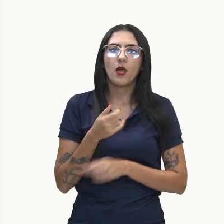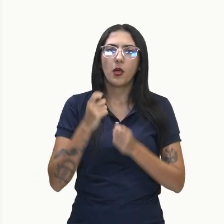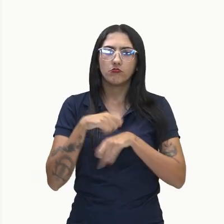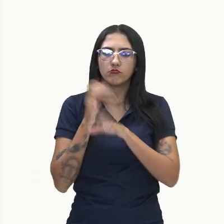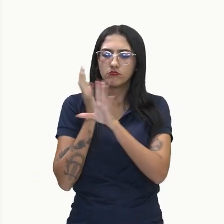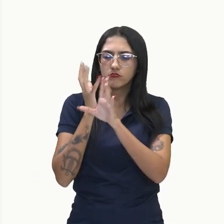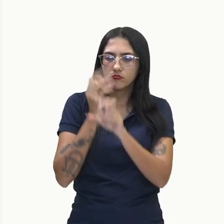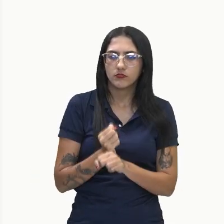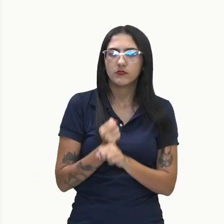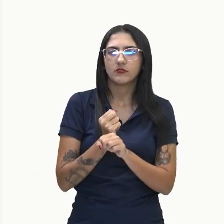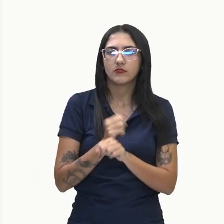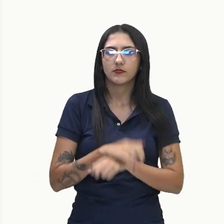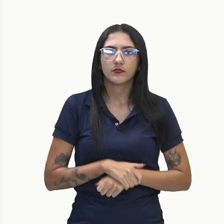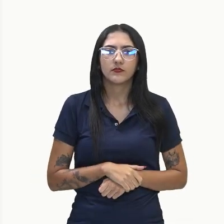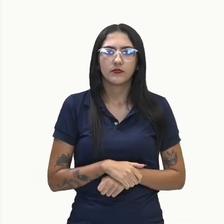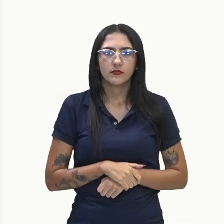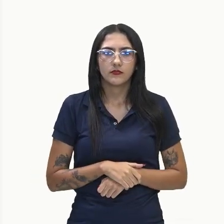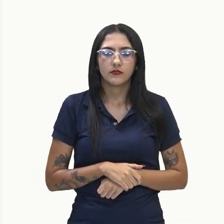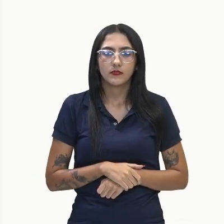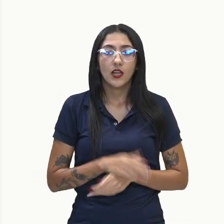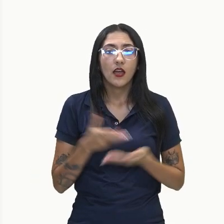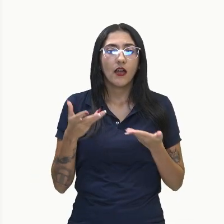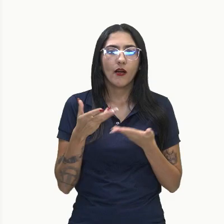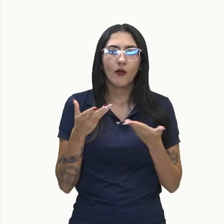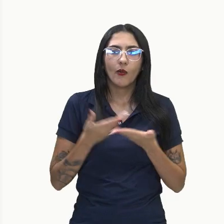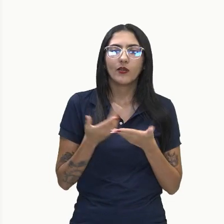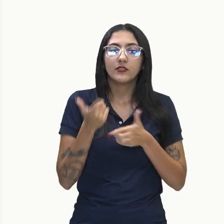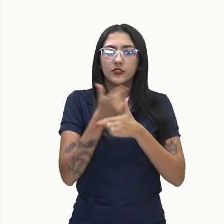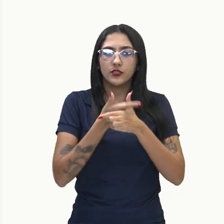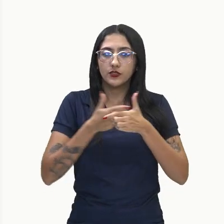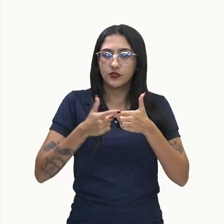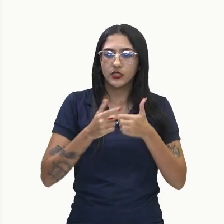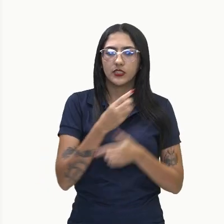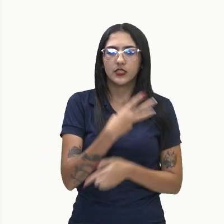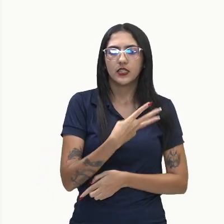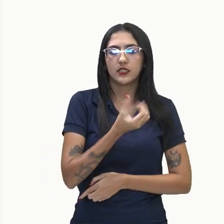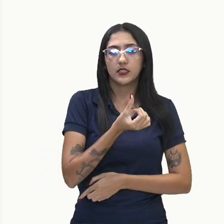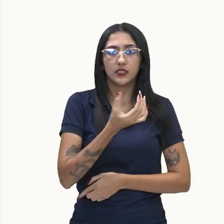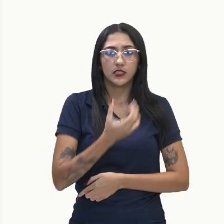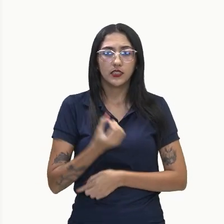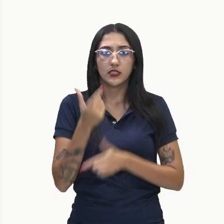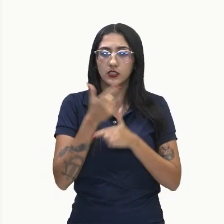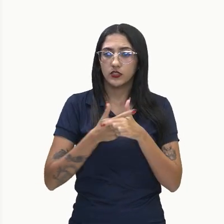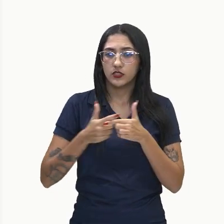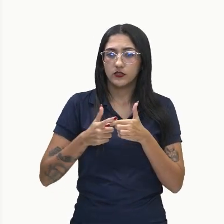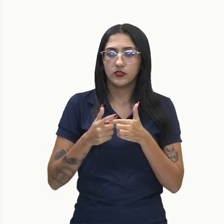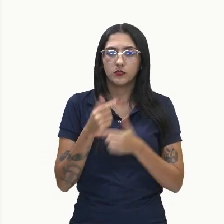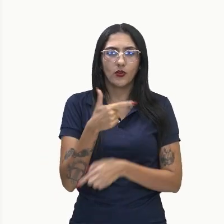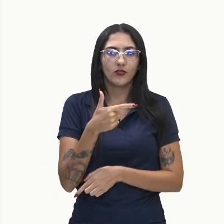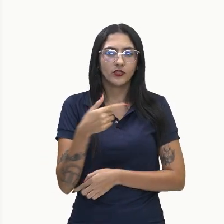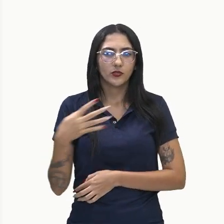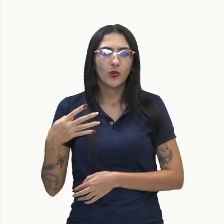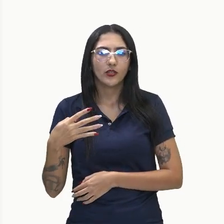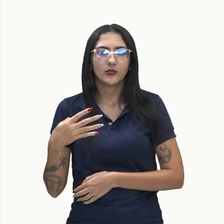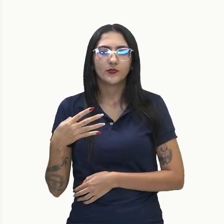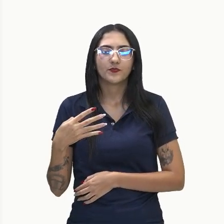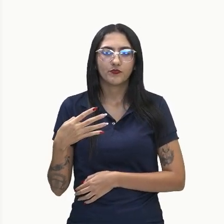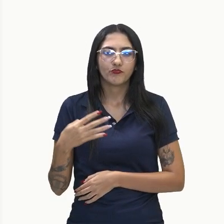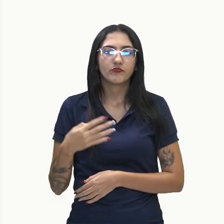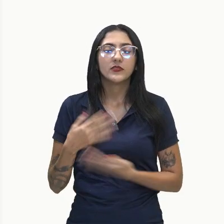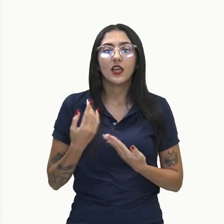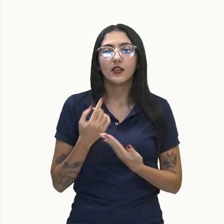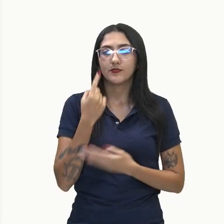cálculo, divide aí, gente, 360 por 24. E aí nós vamos ter